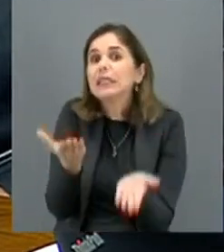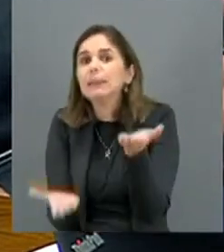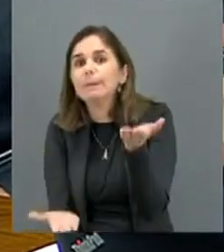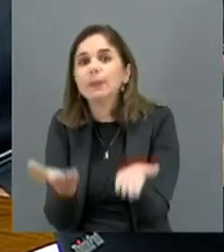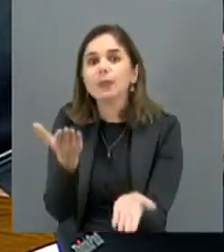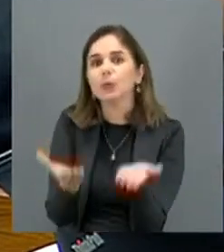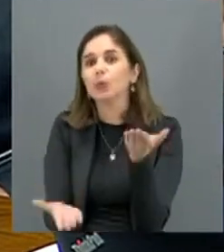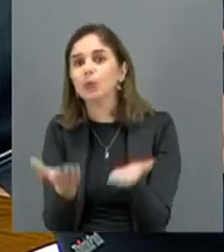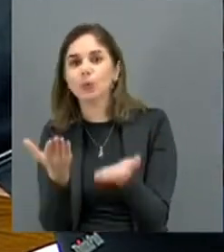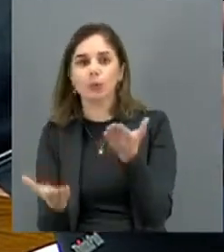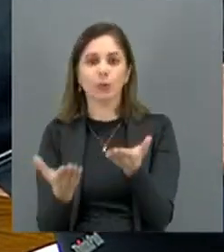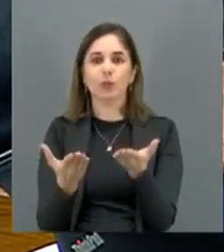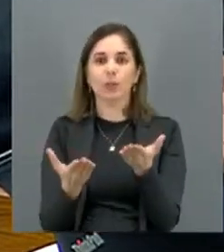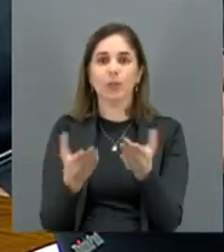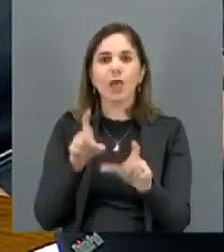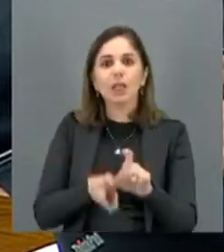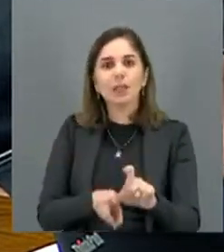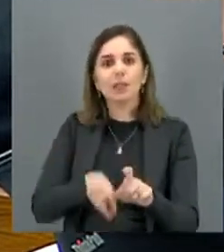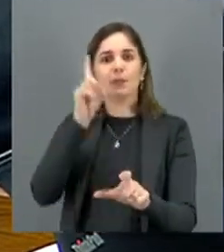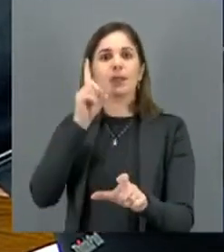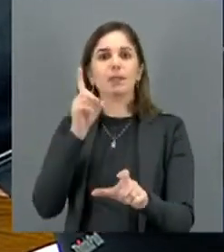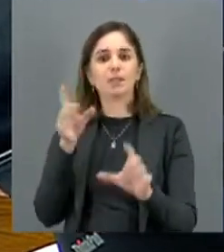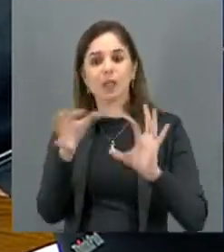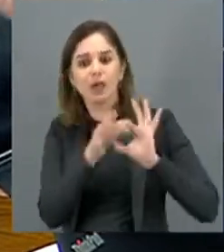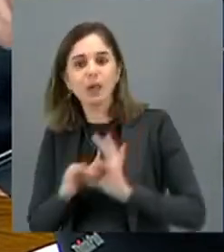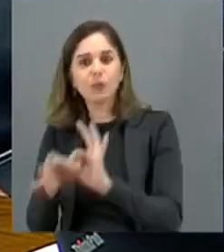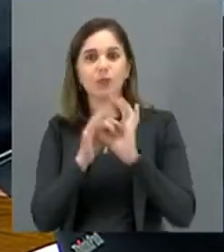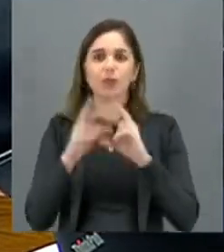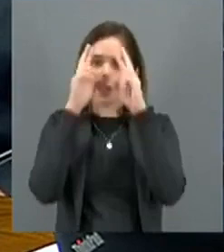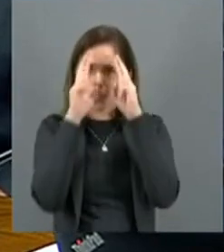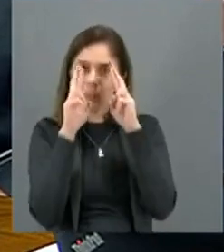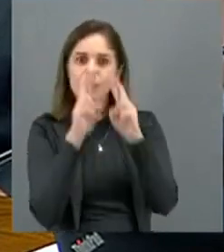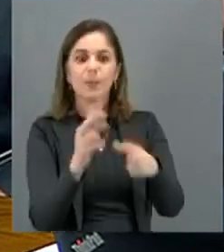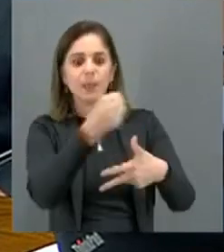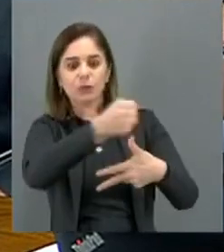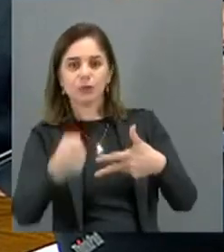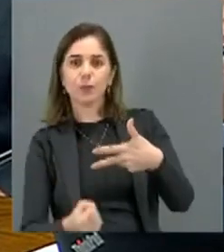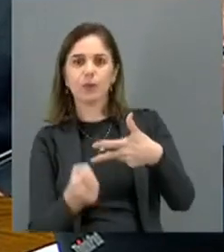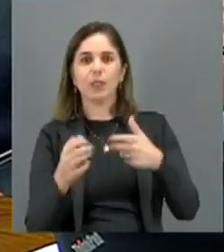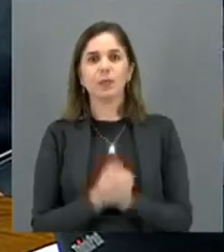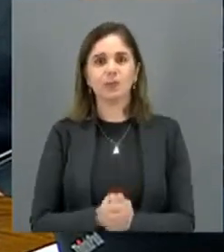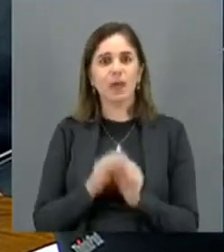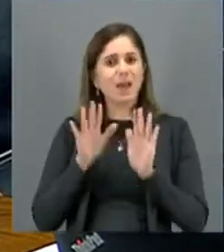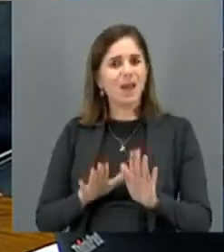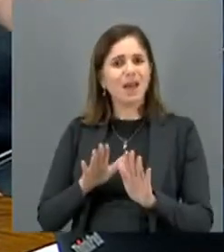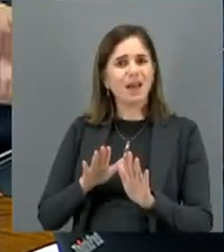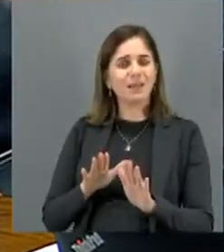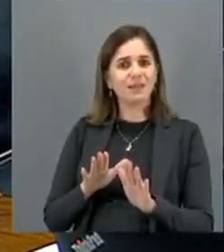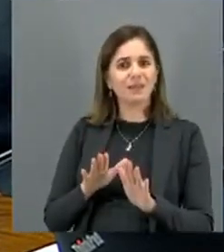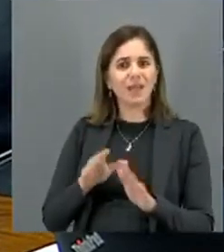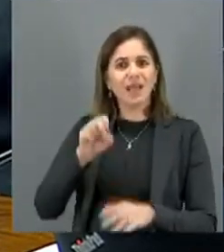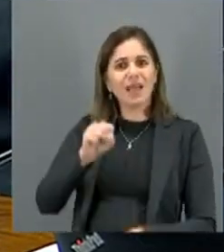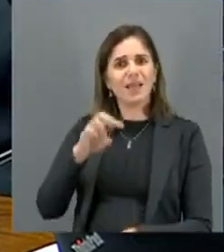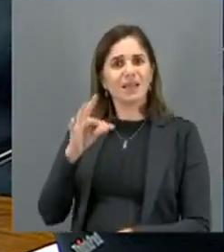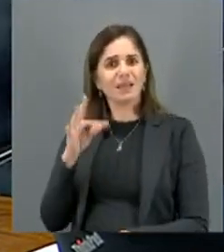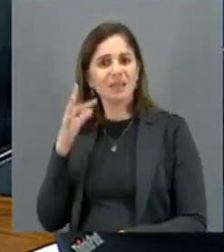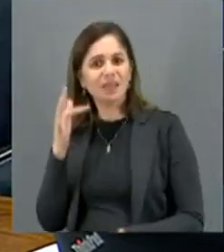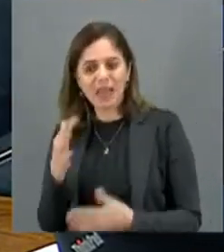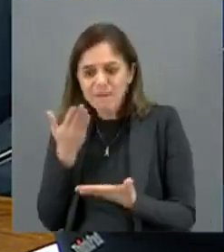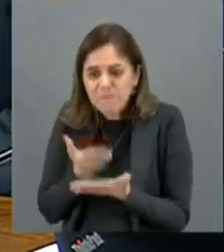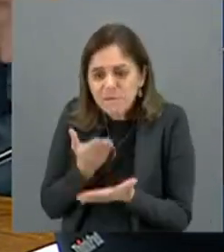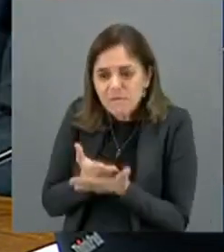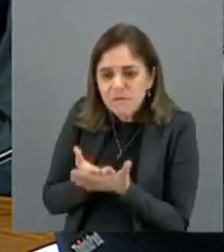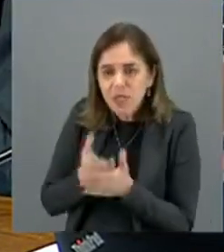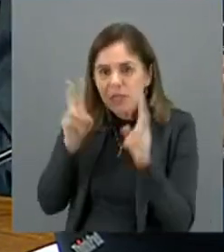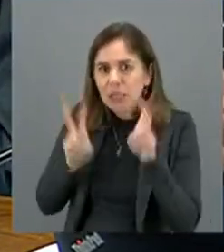independência, a harmonia e o respeito entre os poderes. O Supremo Tribunal Federal está debruçado sobre o tema. Muito bem, ele que fique debruçado